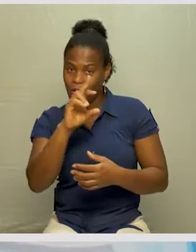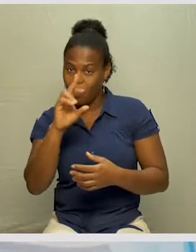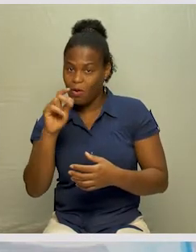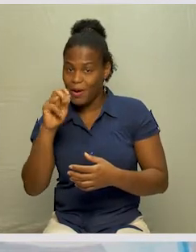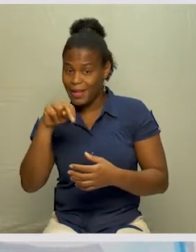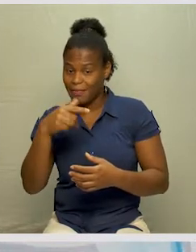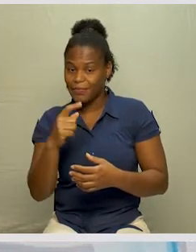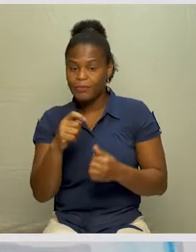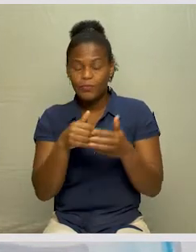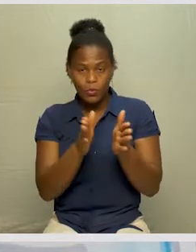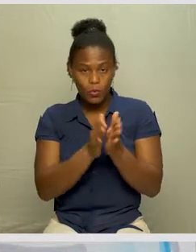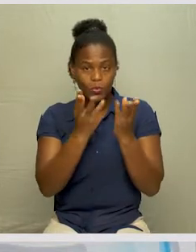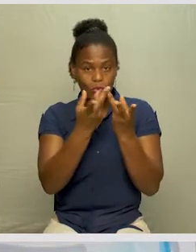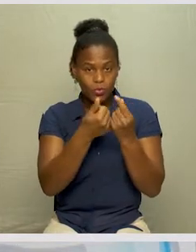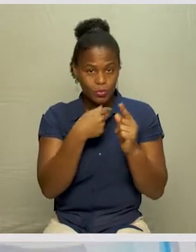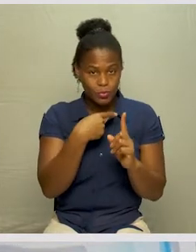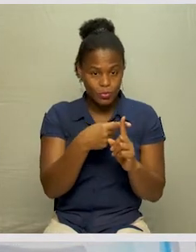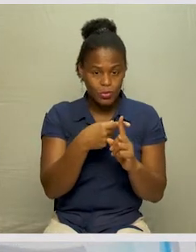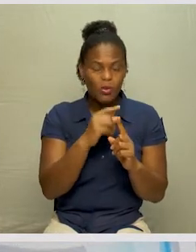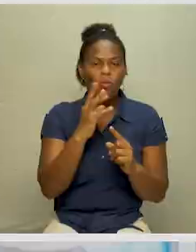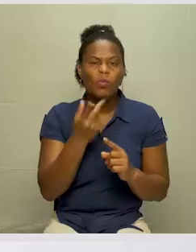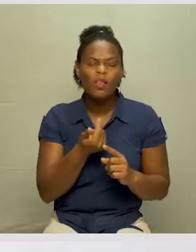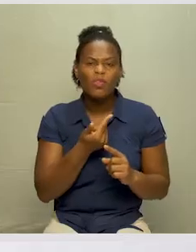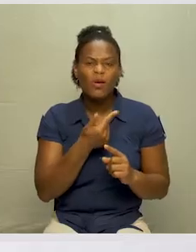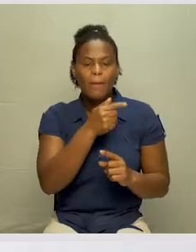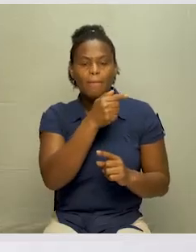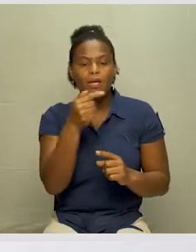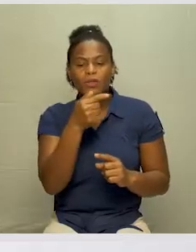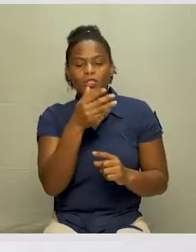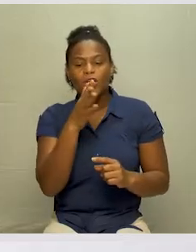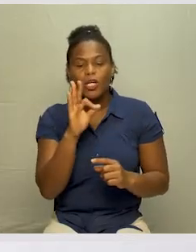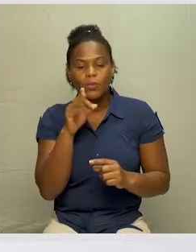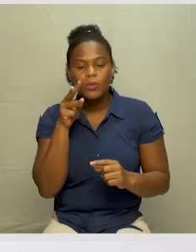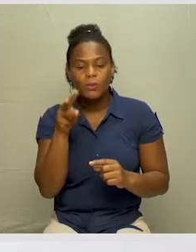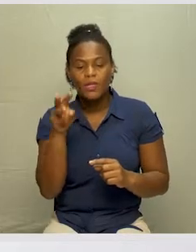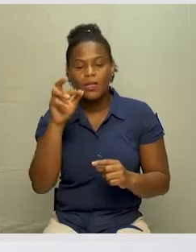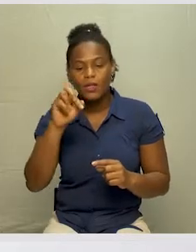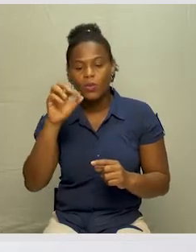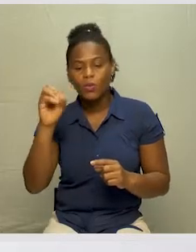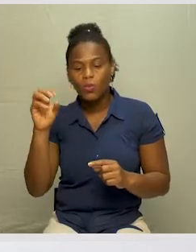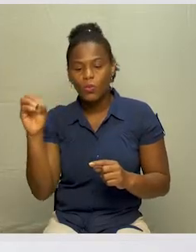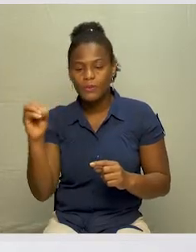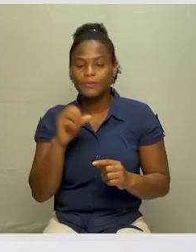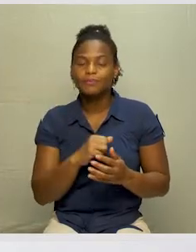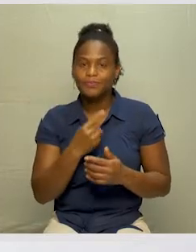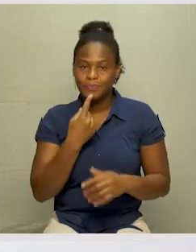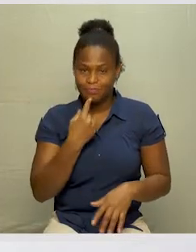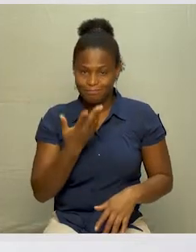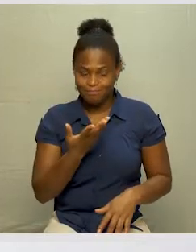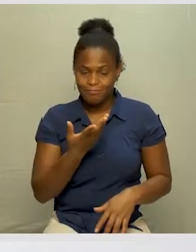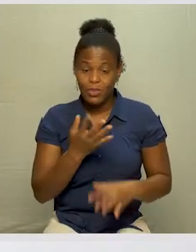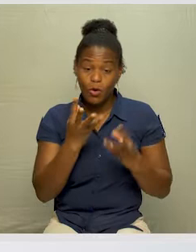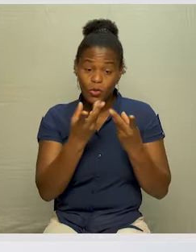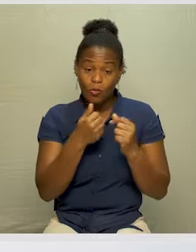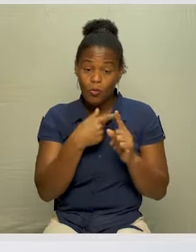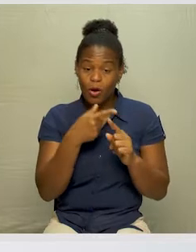os saldos, quanto é que dá? Menos 14.800. Portanto, o somatório dos saldos